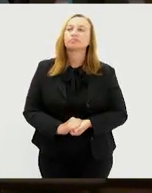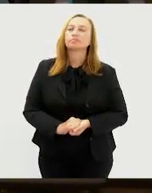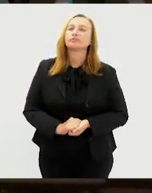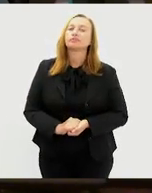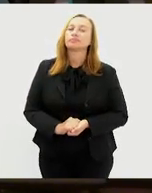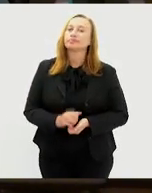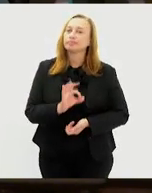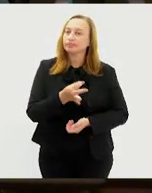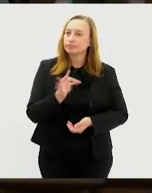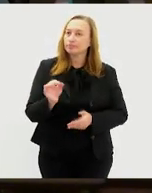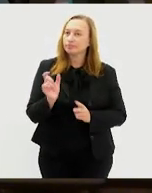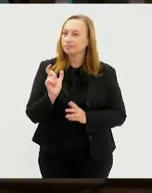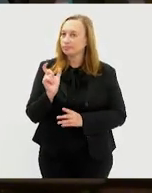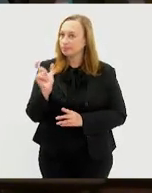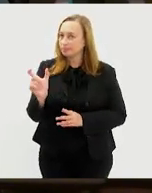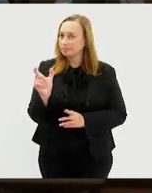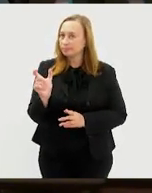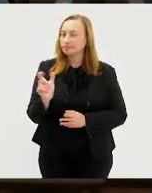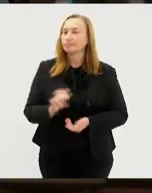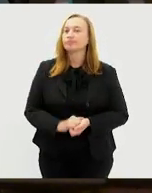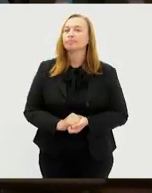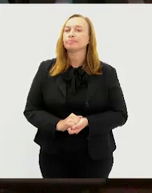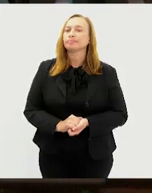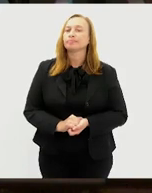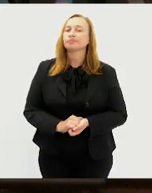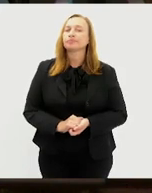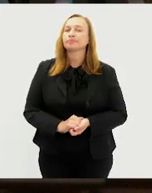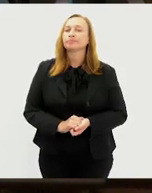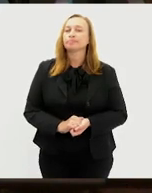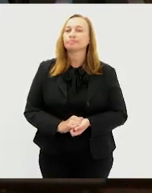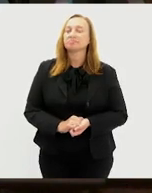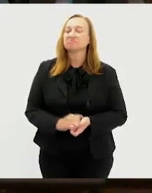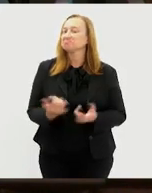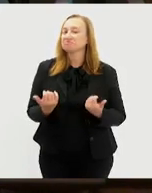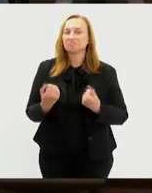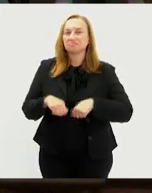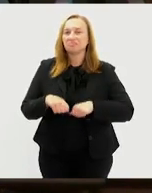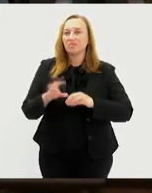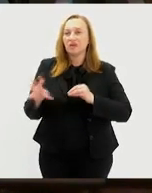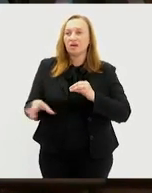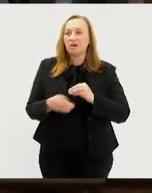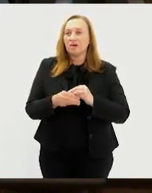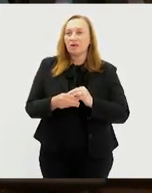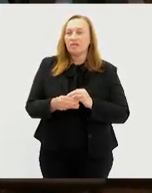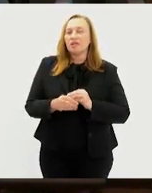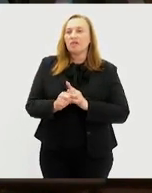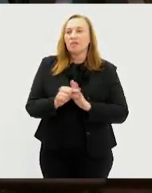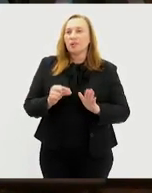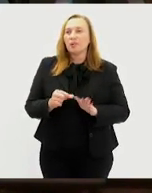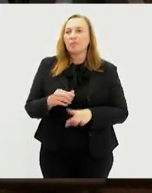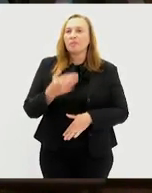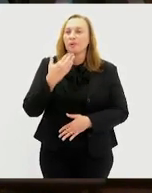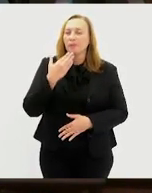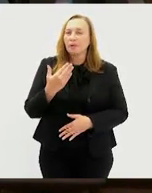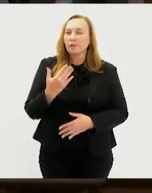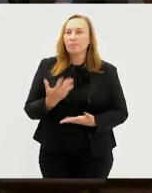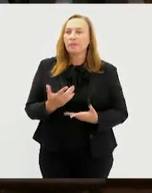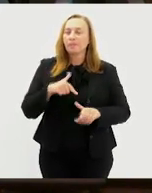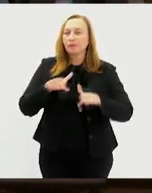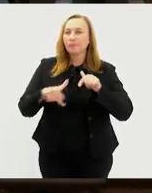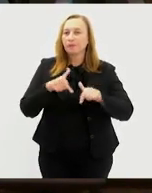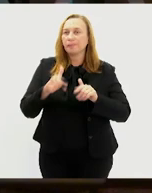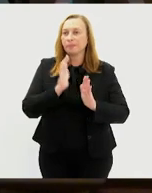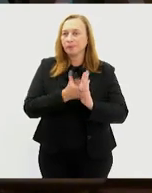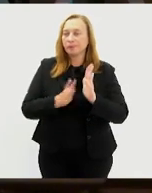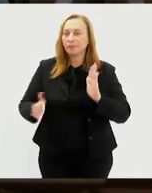corretas assim sendo os projetos vão tramitar sem precisar receber emenda a presidência chama os trabalhos à ordem coloca em